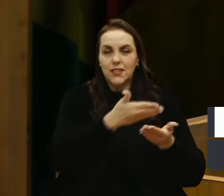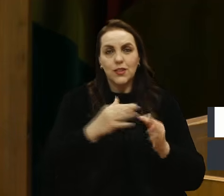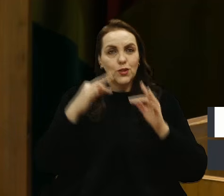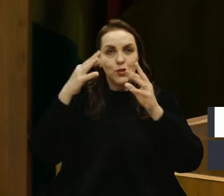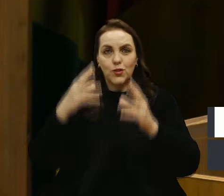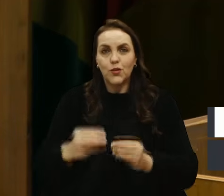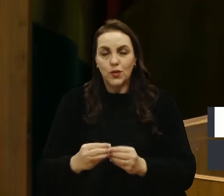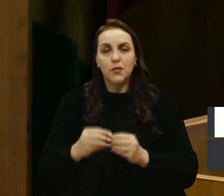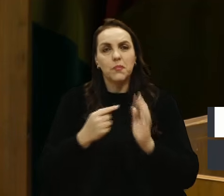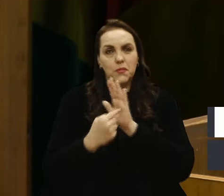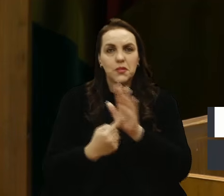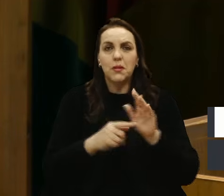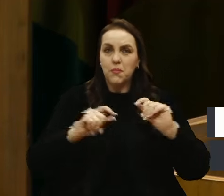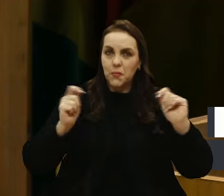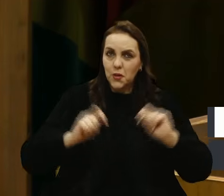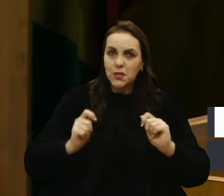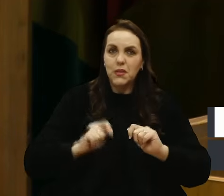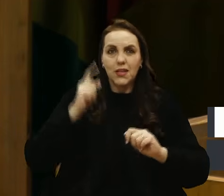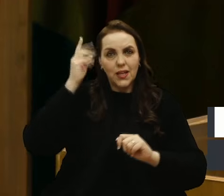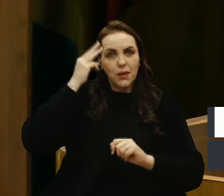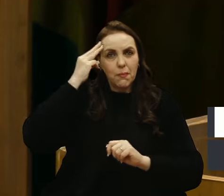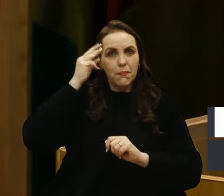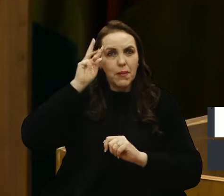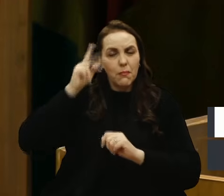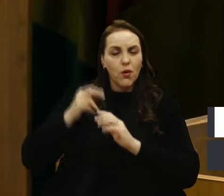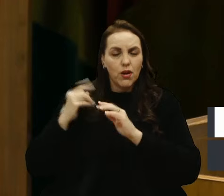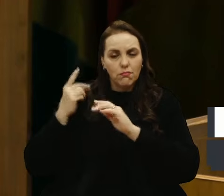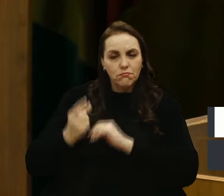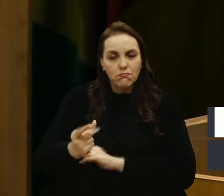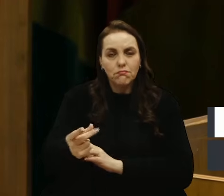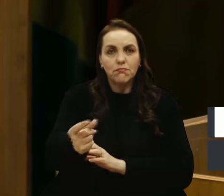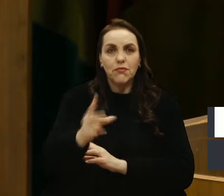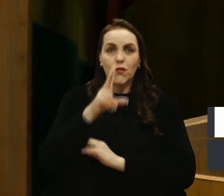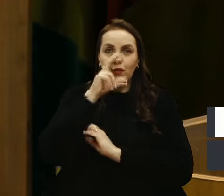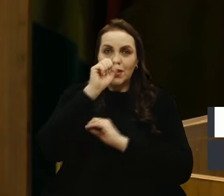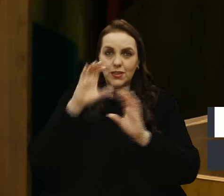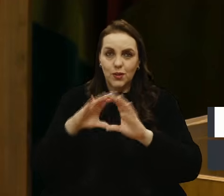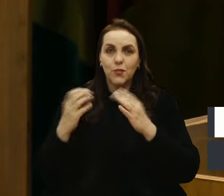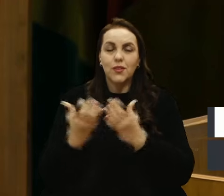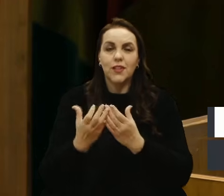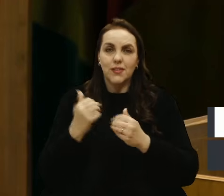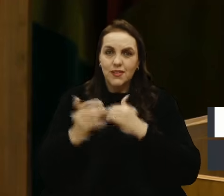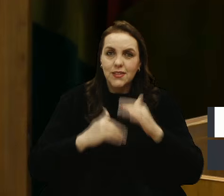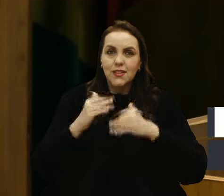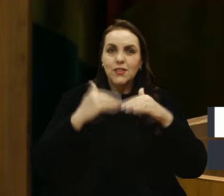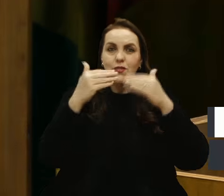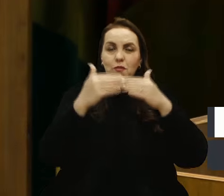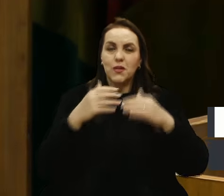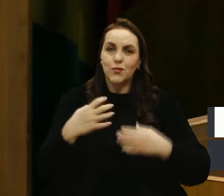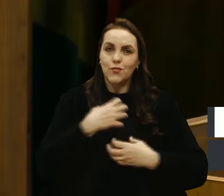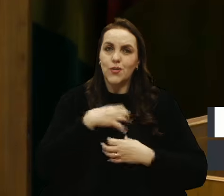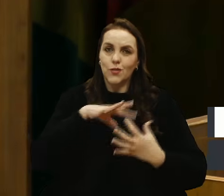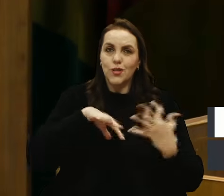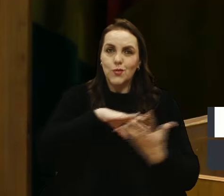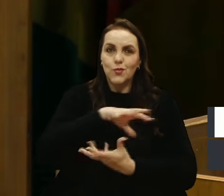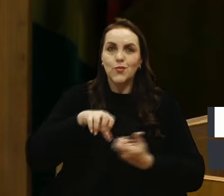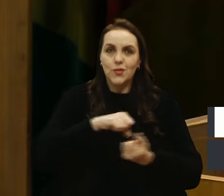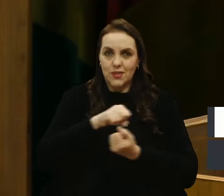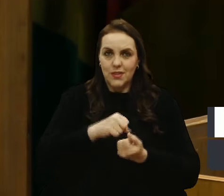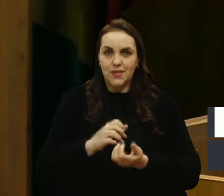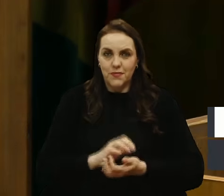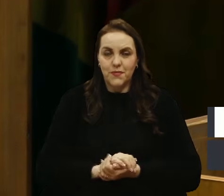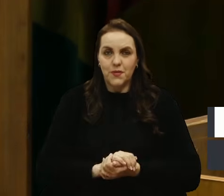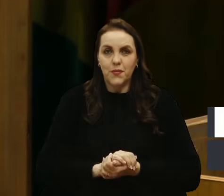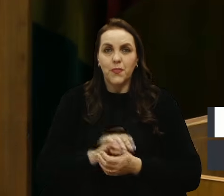mostrar que é possível preservar a memória, fortalecer a comunidade e gerar desenvolvimento de forma sustentável.